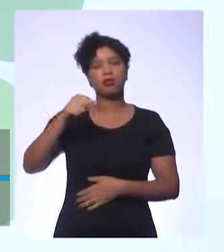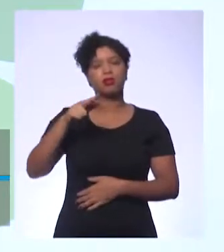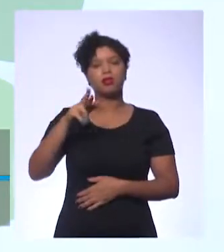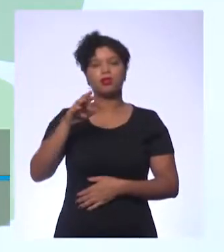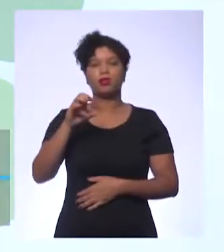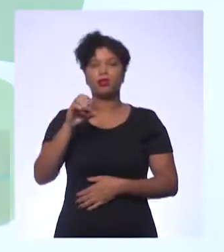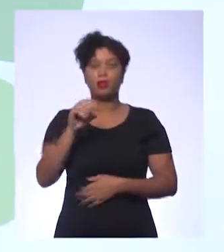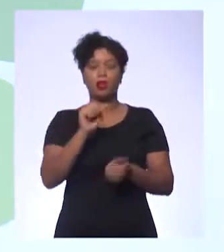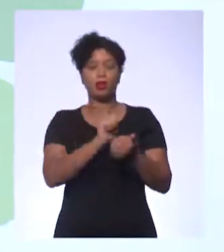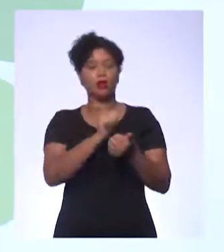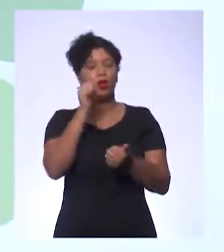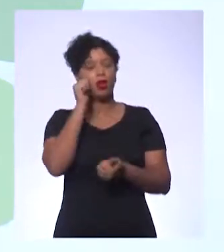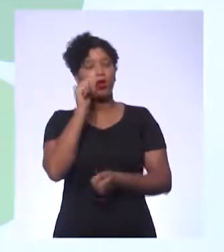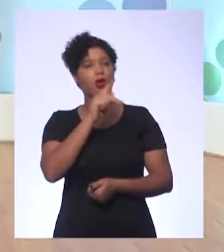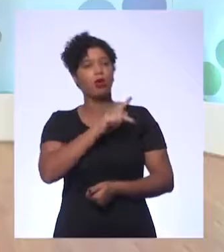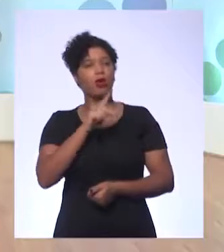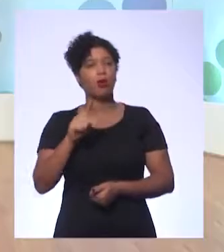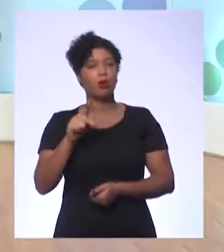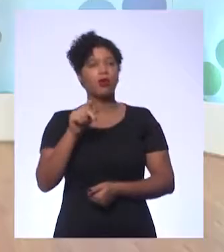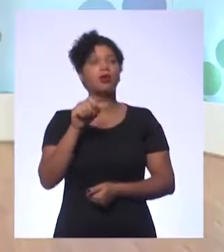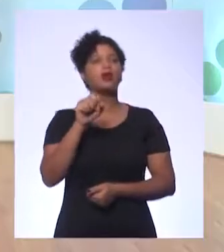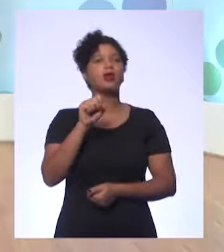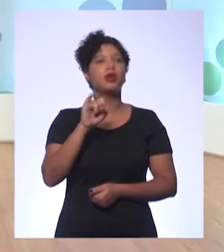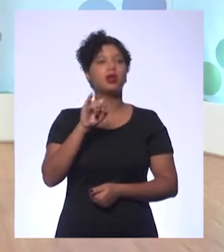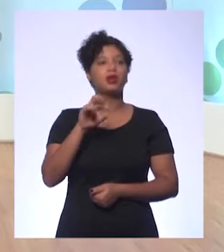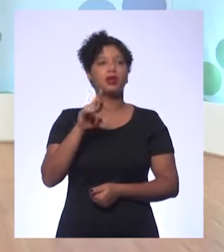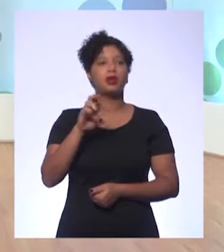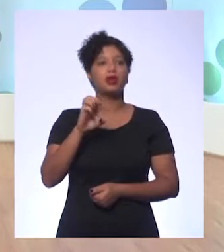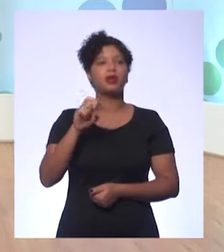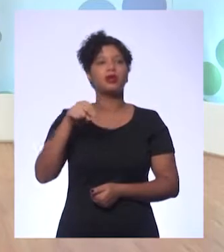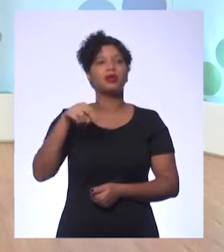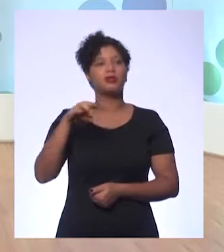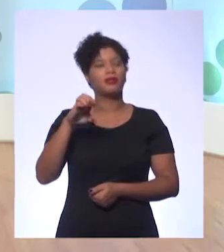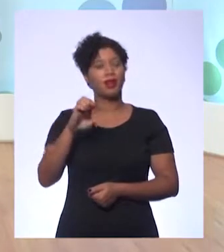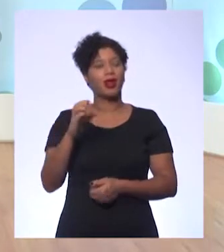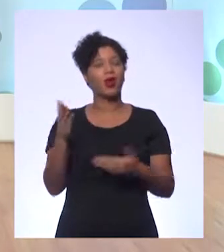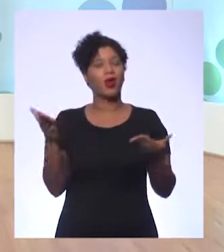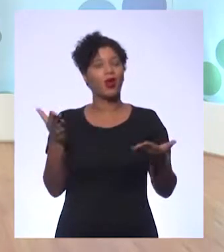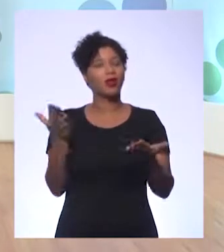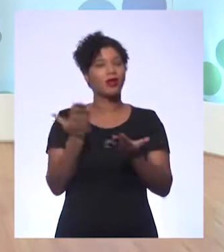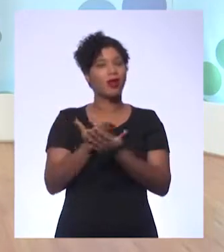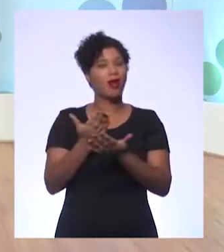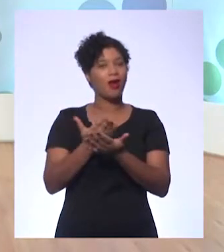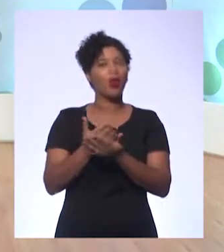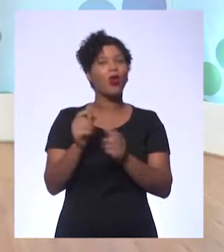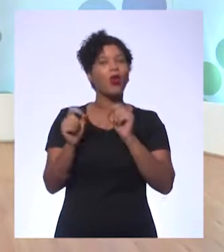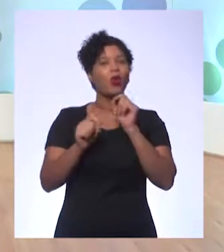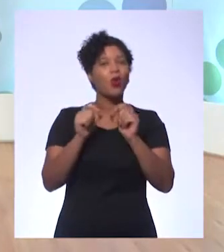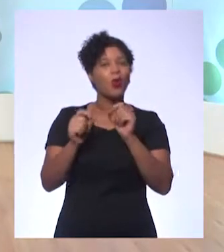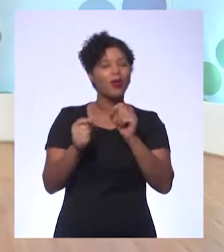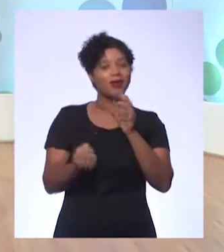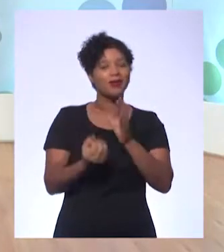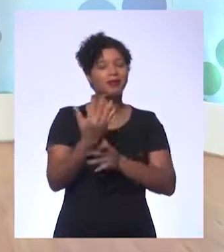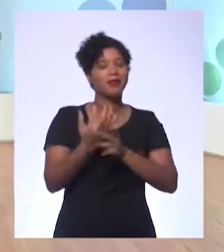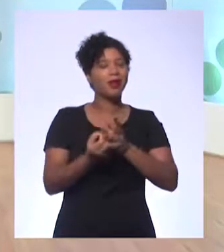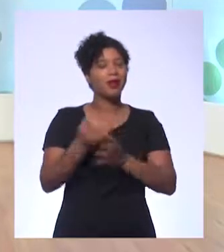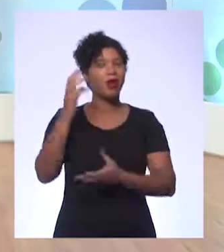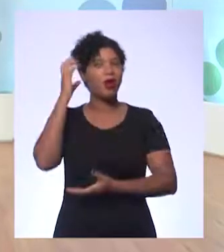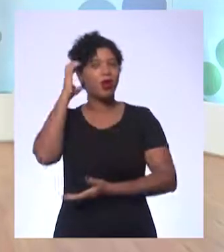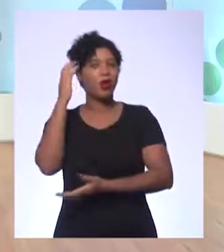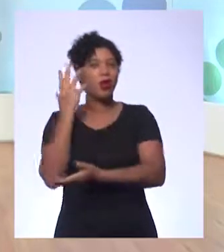aqui com a professora Silene para a nossa aula do dia, a aula produção de podcast. Olá,